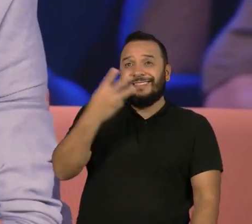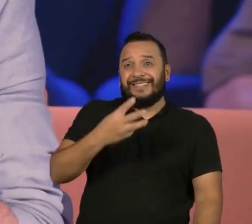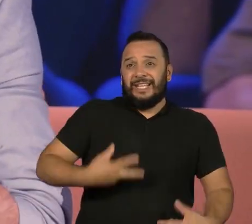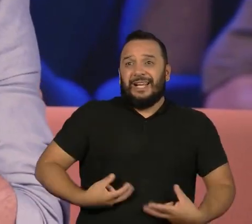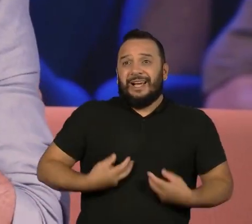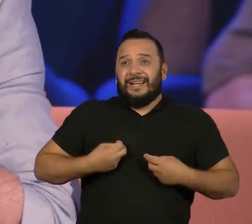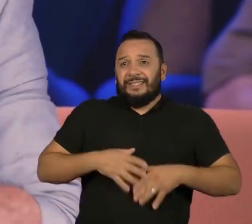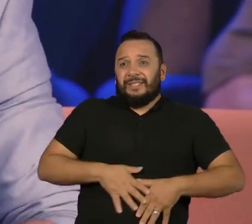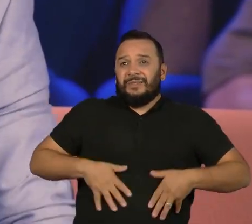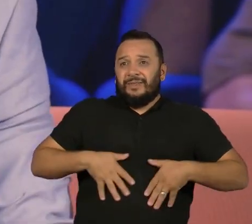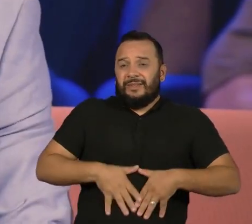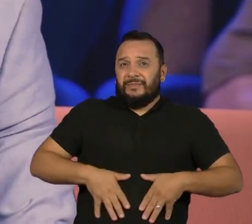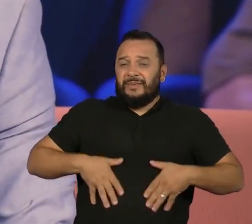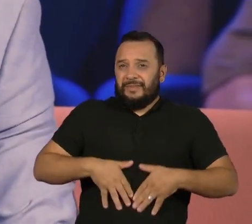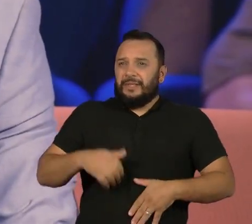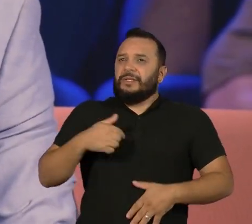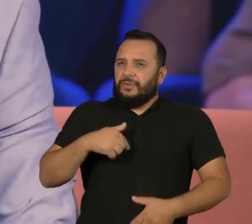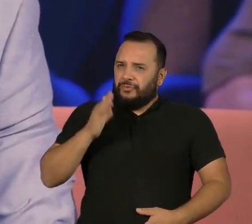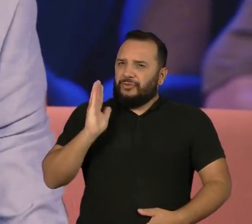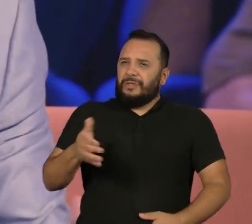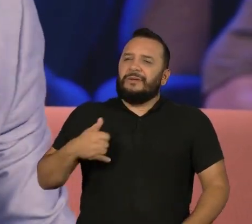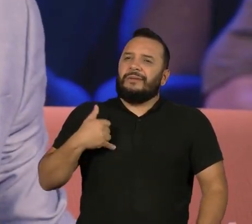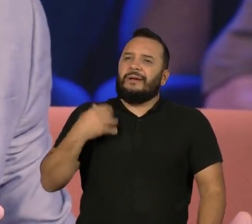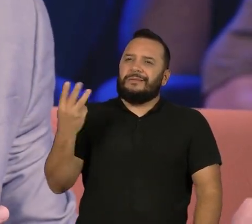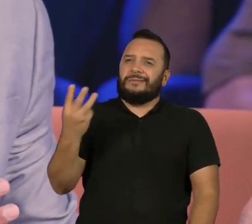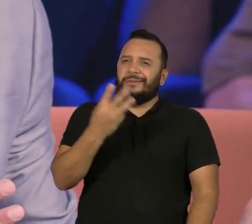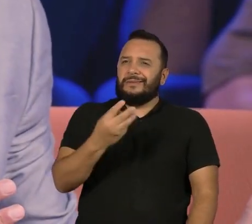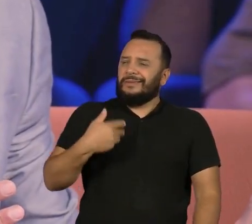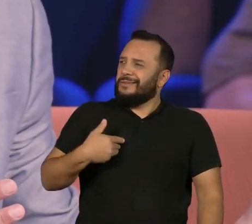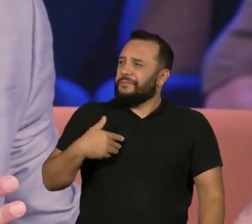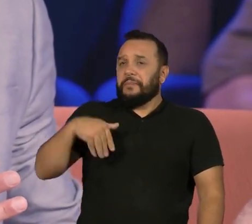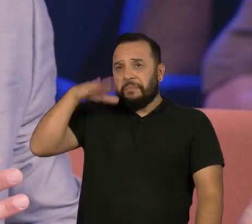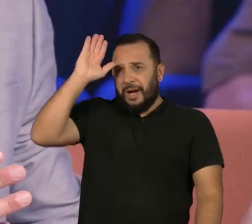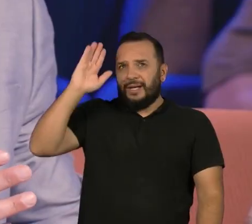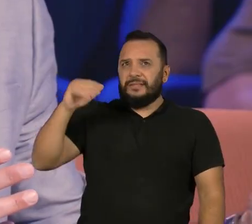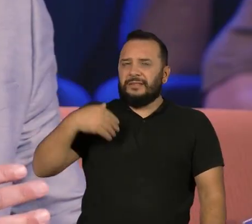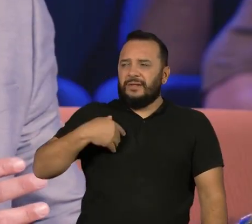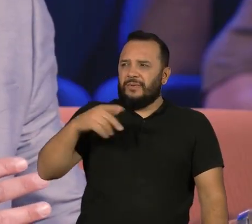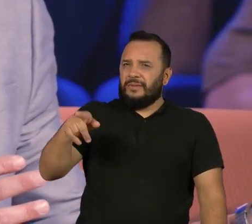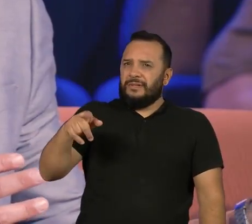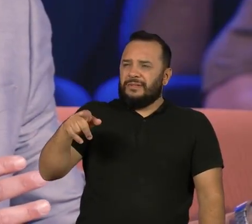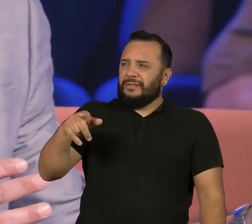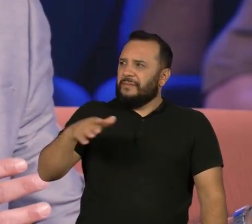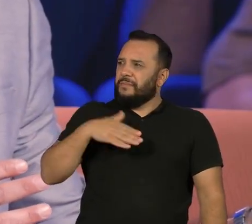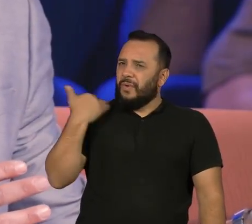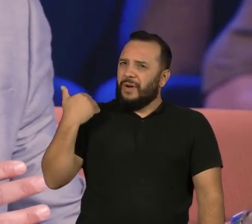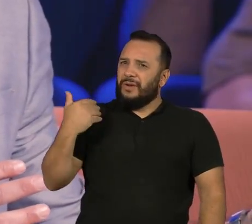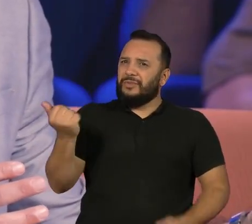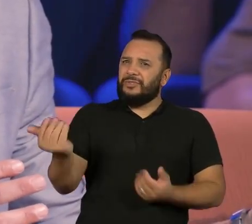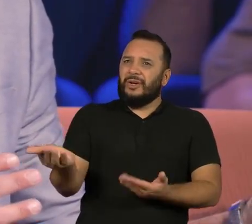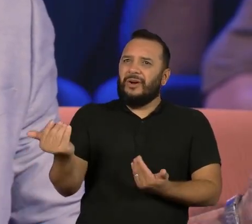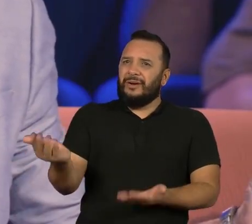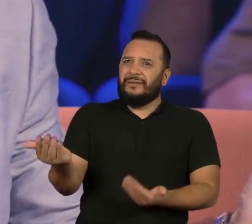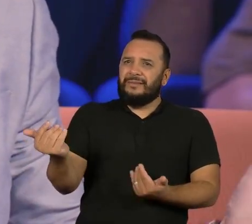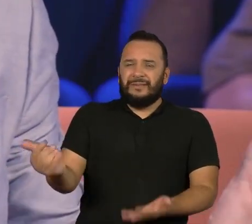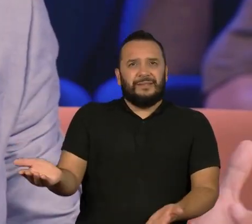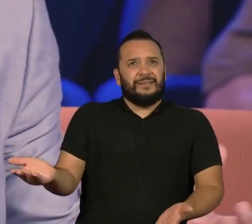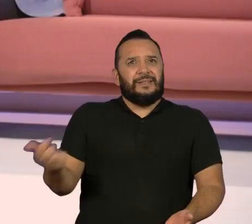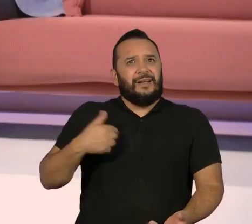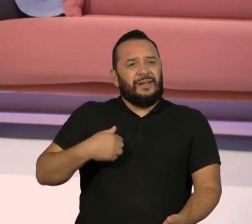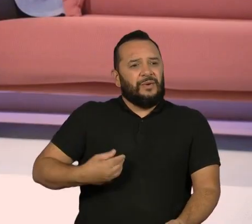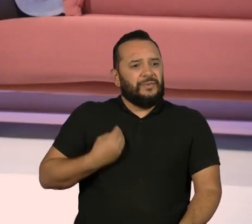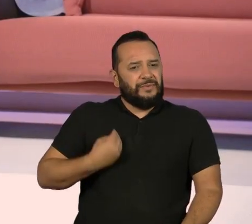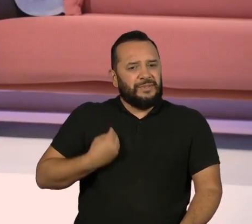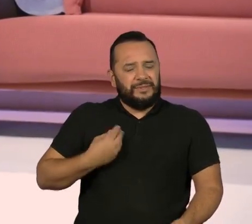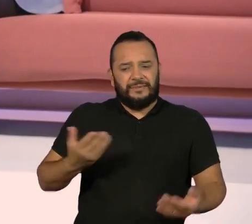de estômago. E eu já tinha passado dos 33 e eu olhava para aquilo e eu falava, ele morreu muito jovem. Eu aqui estou